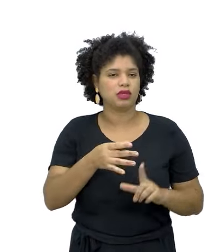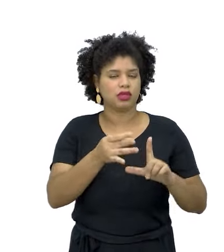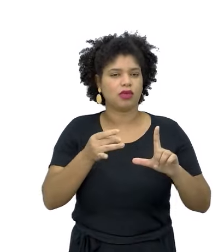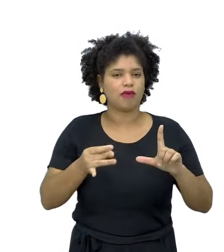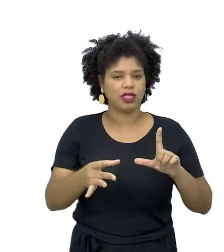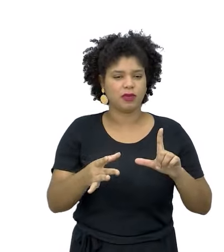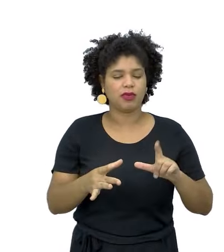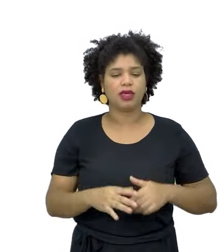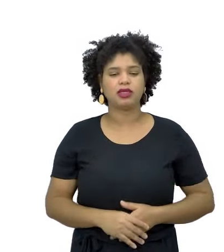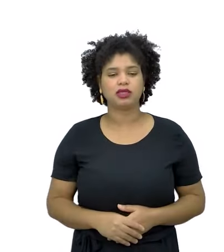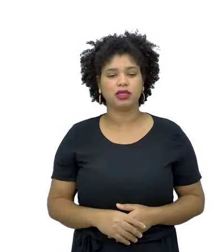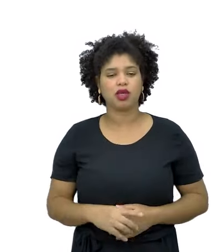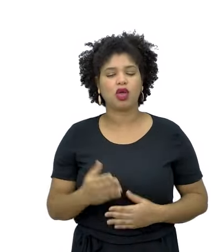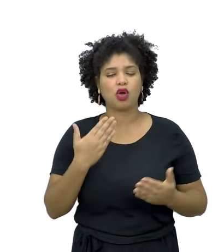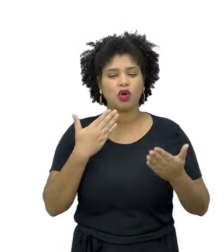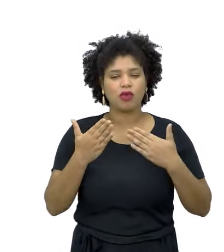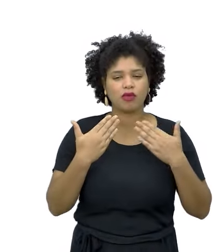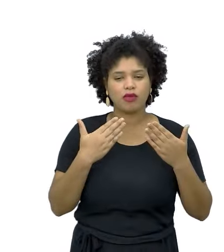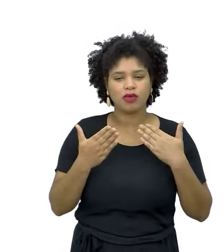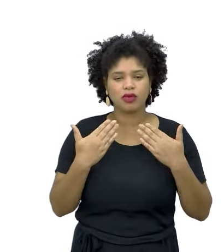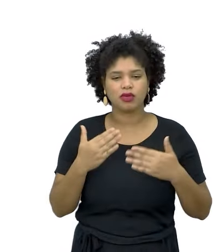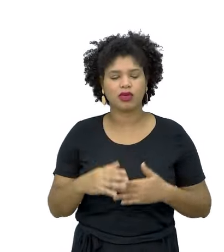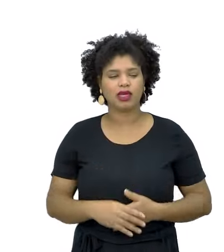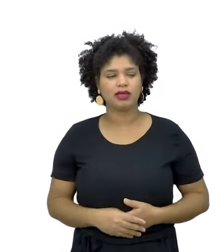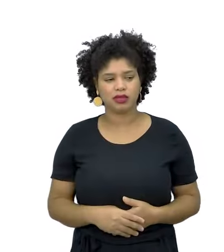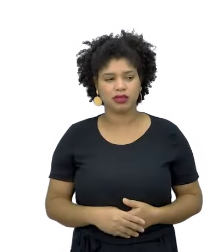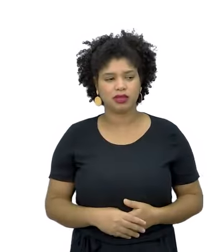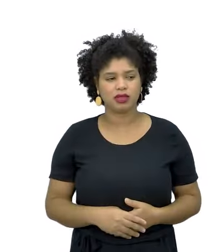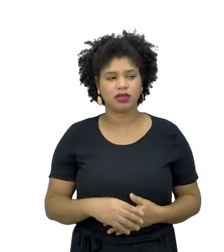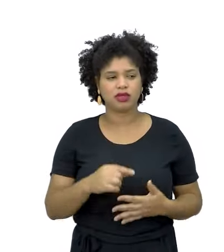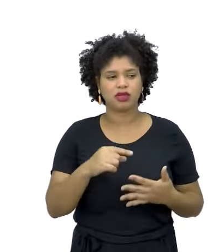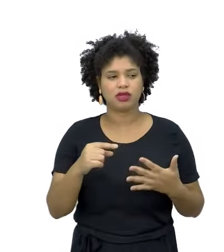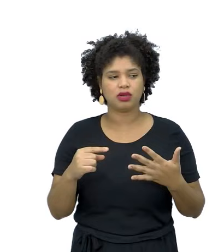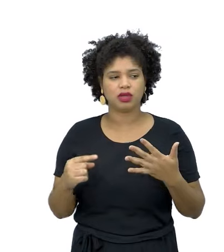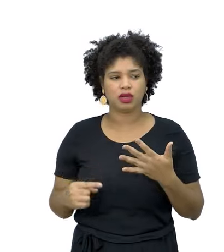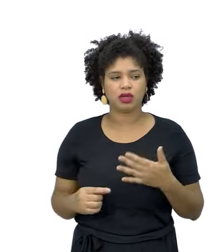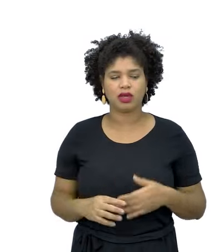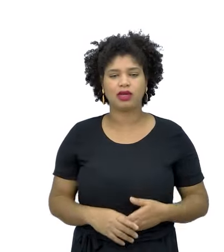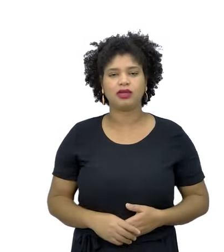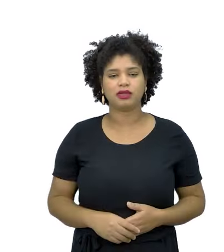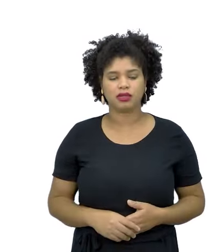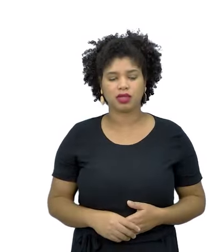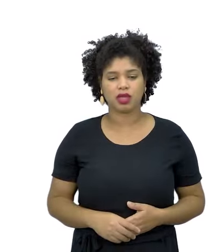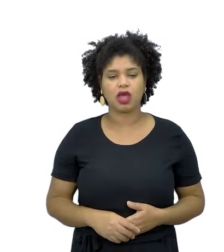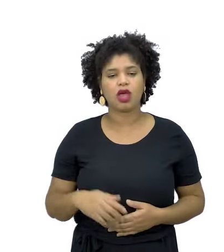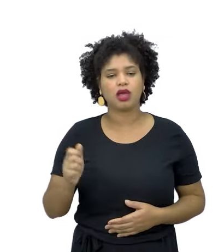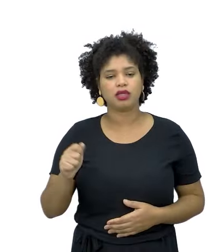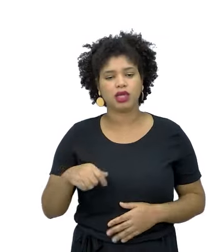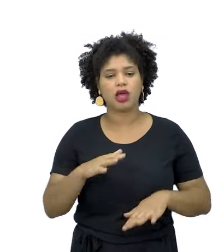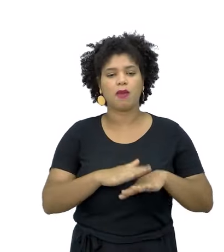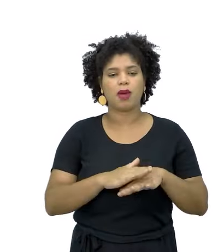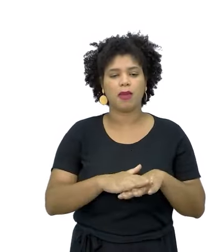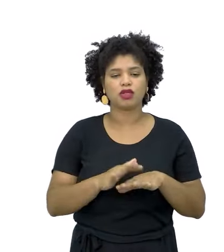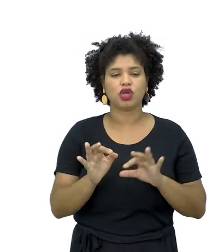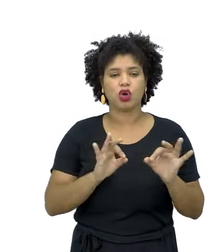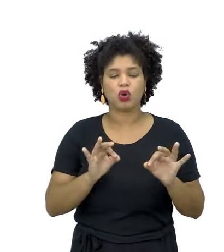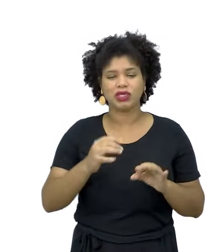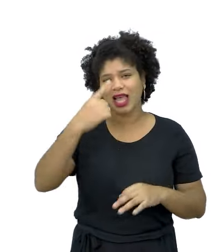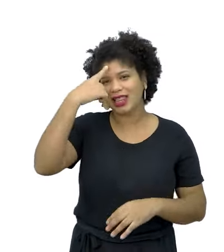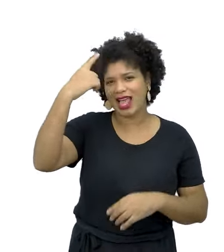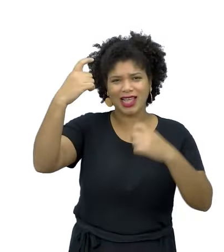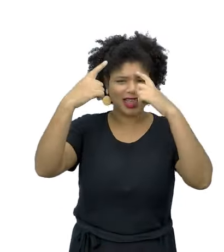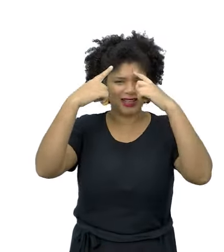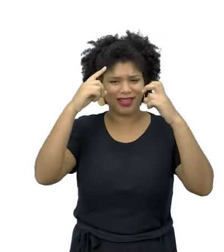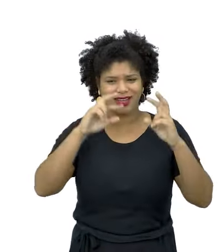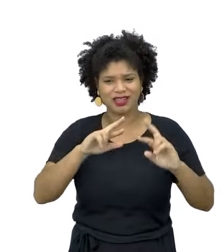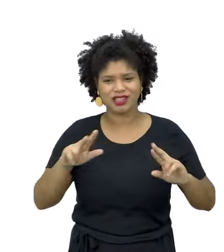compartilharem, conversarem a respeito do problema, né? E poderem ter aí várias ideias, né?